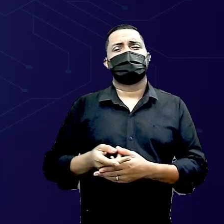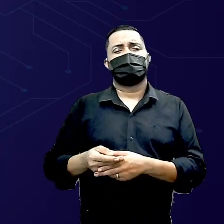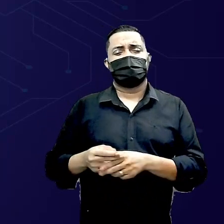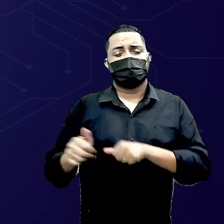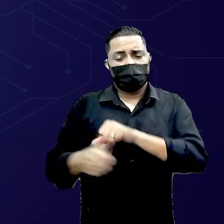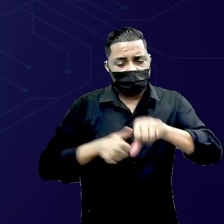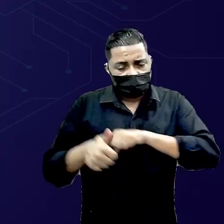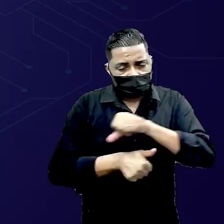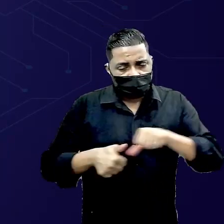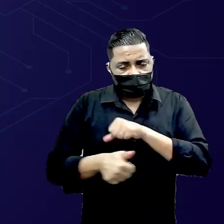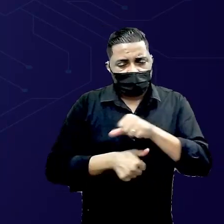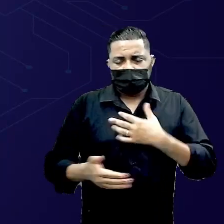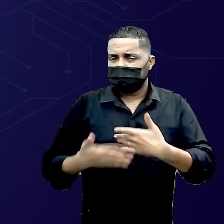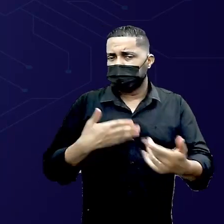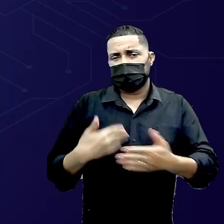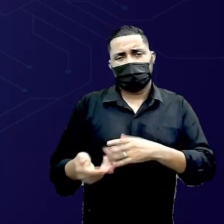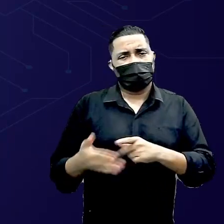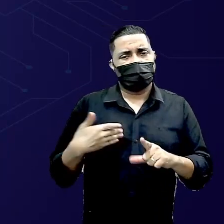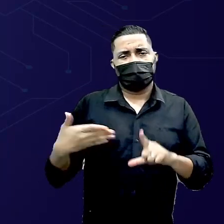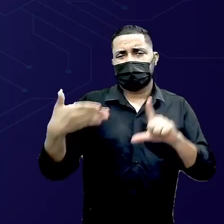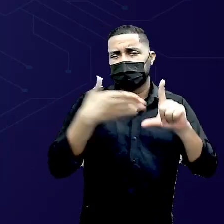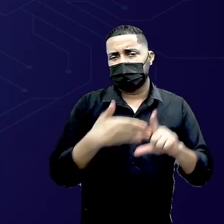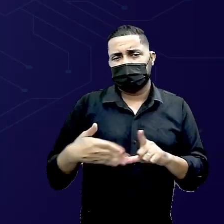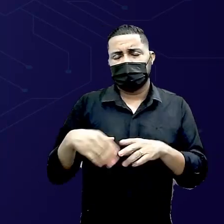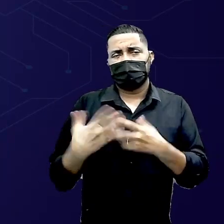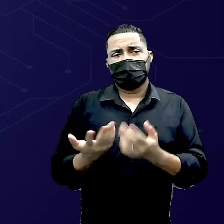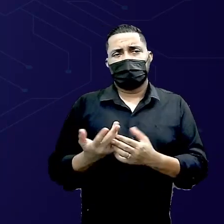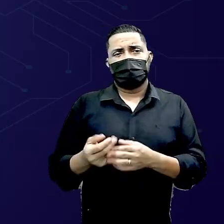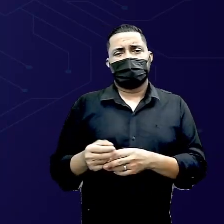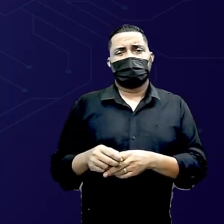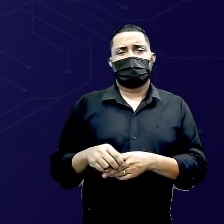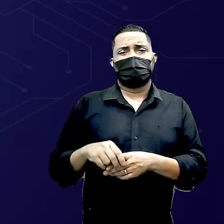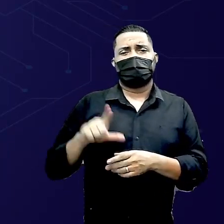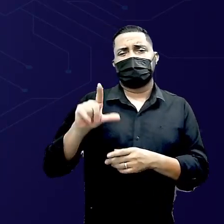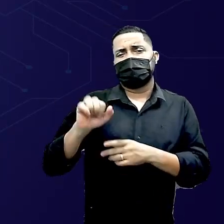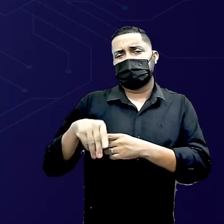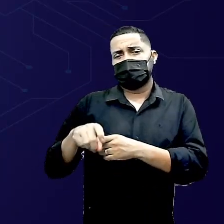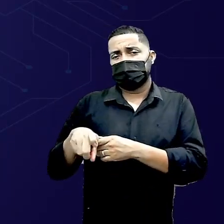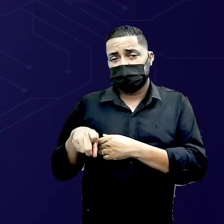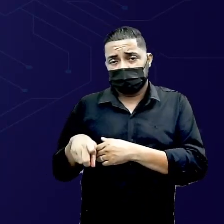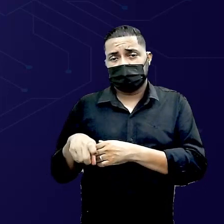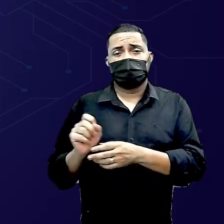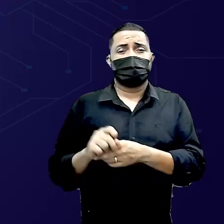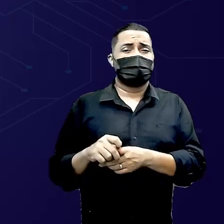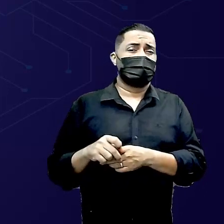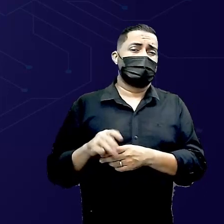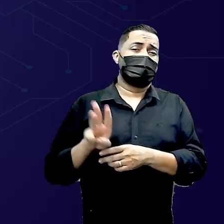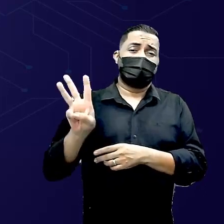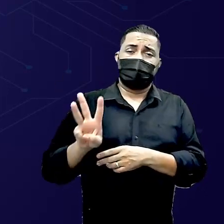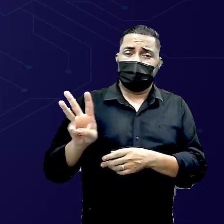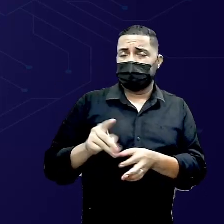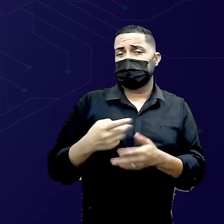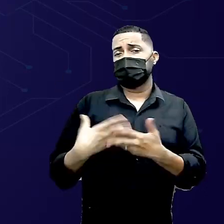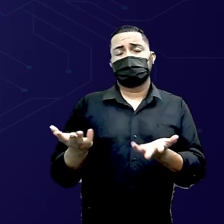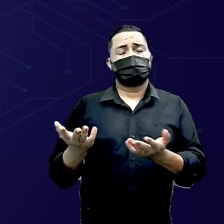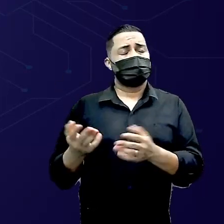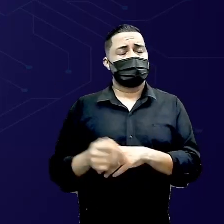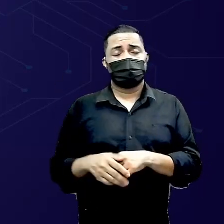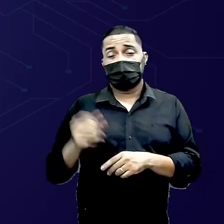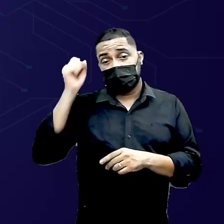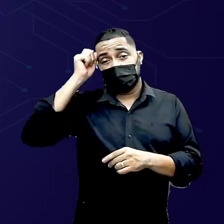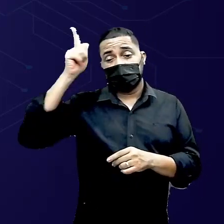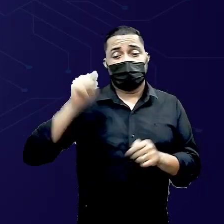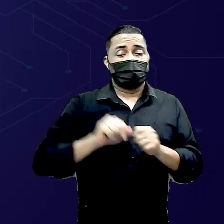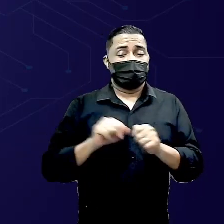qualquer plataforma, não interessa se você usa Linux, Mac, Windows, não interessa. A ideia vai estar funcionando lá